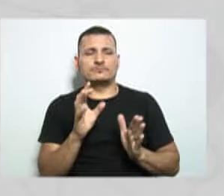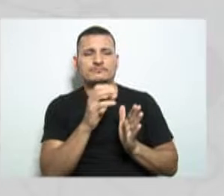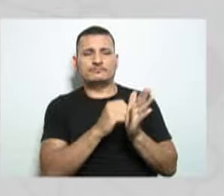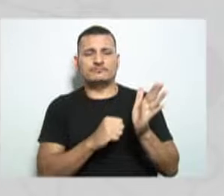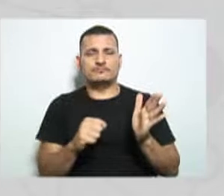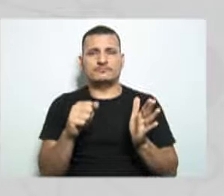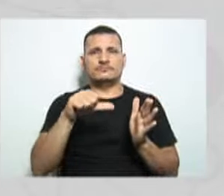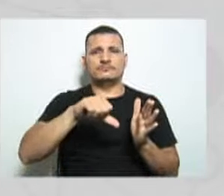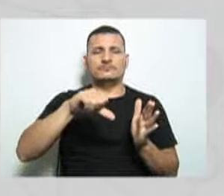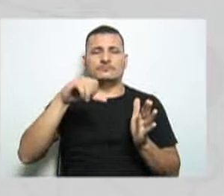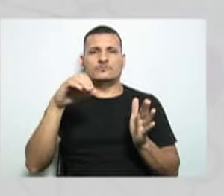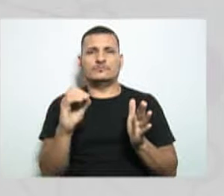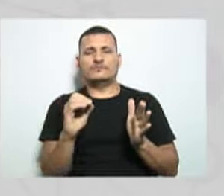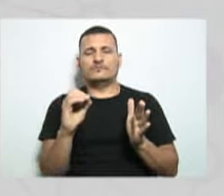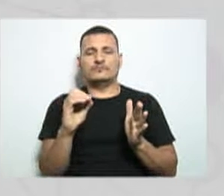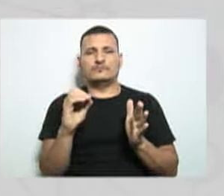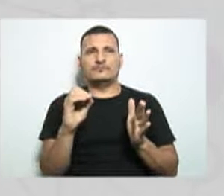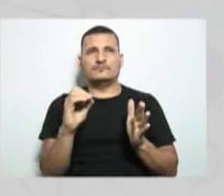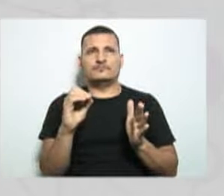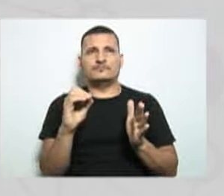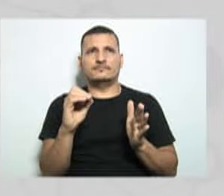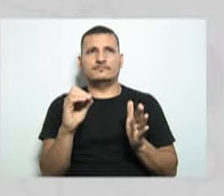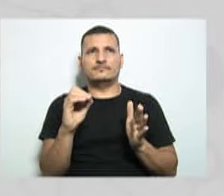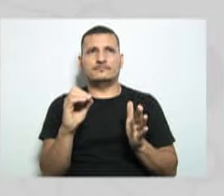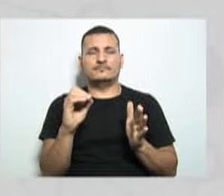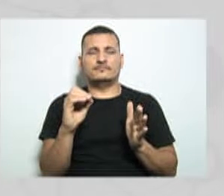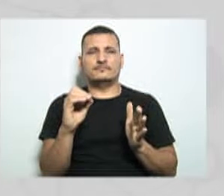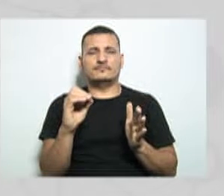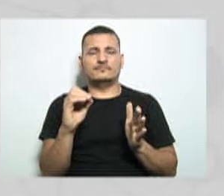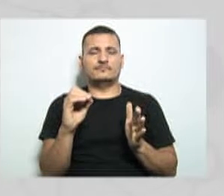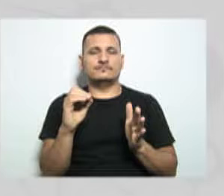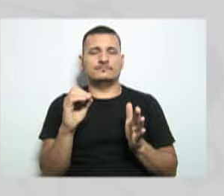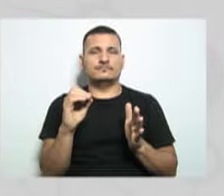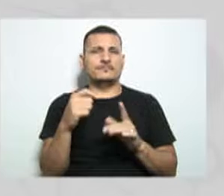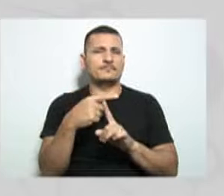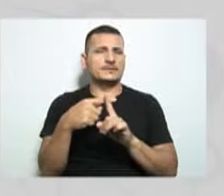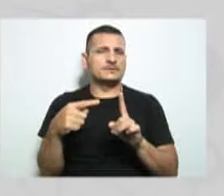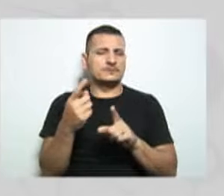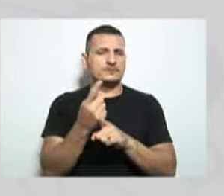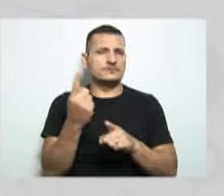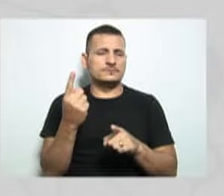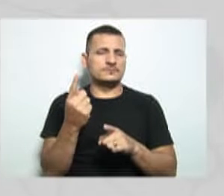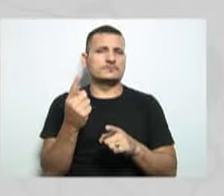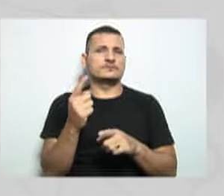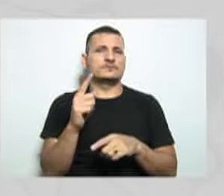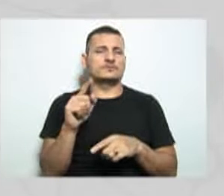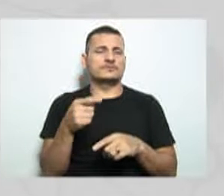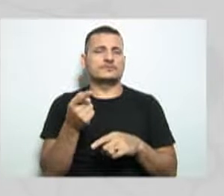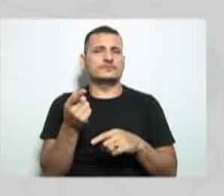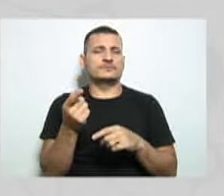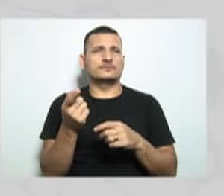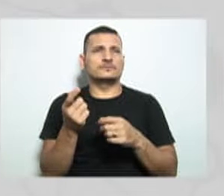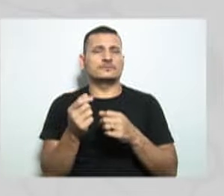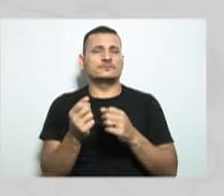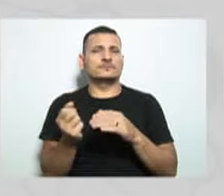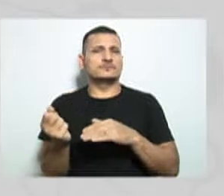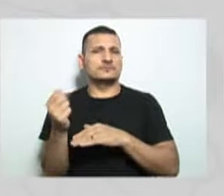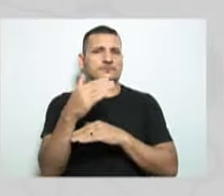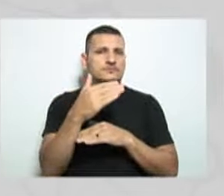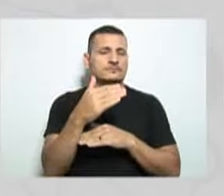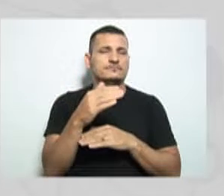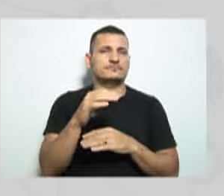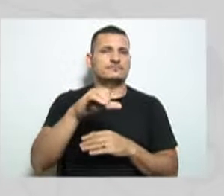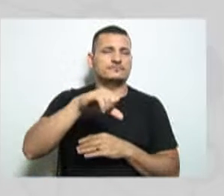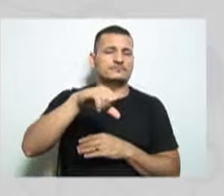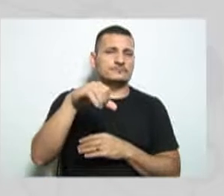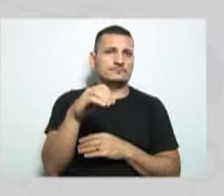90, pelo preço da média que eu achei, certo? E faço a saída deles. Faço a baixa dos 90 ao